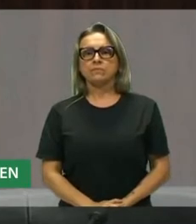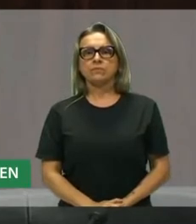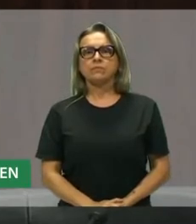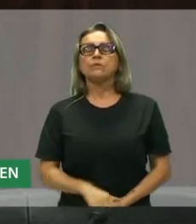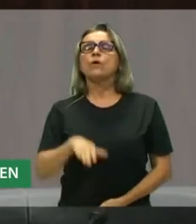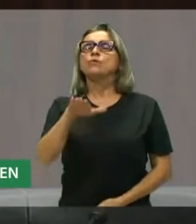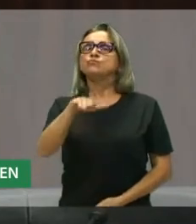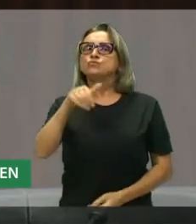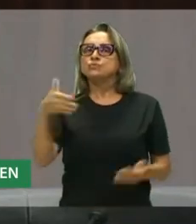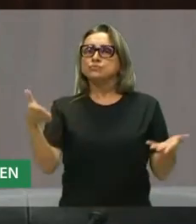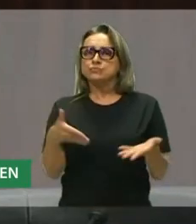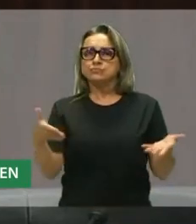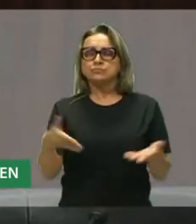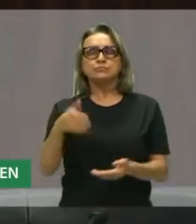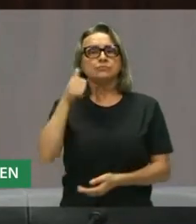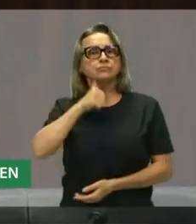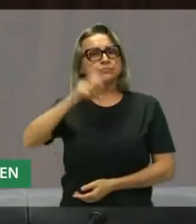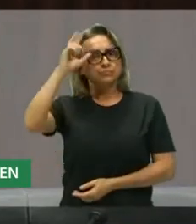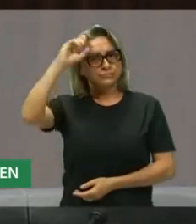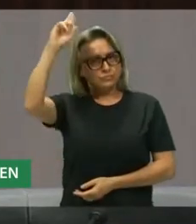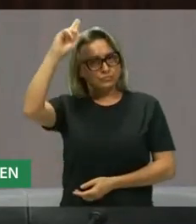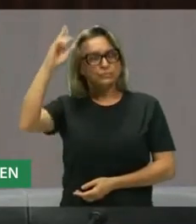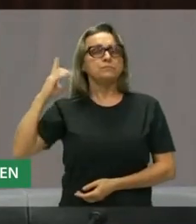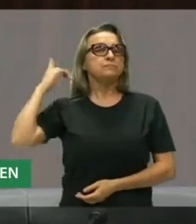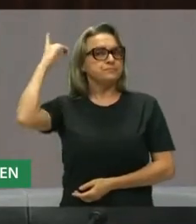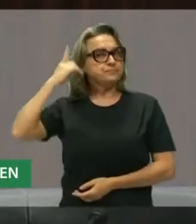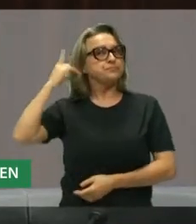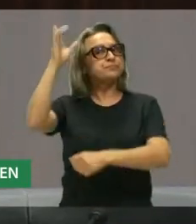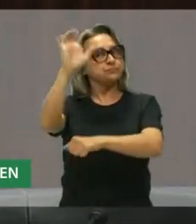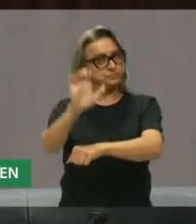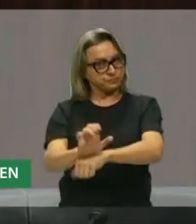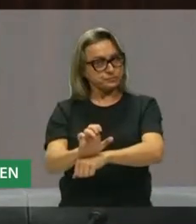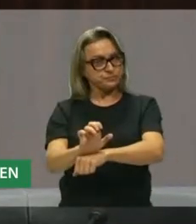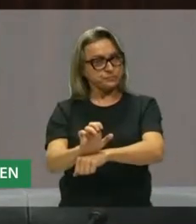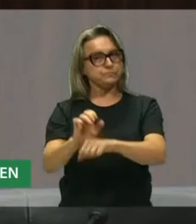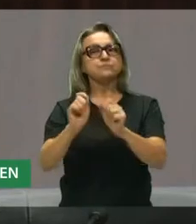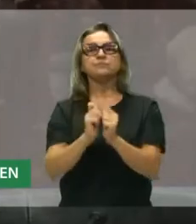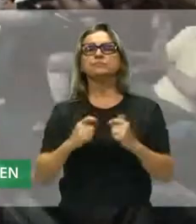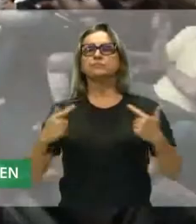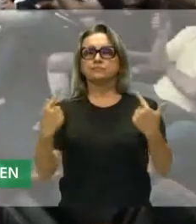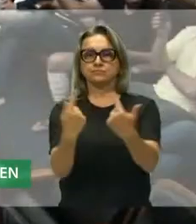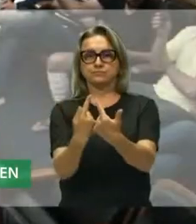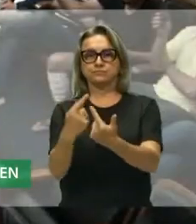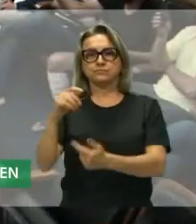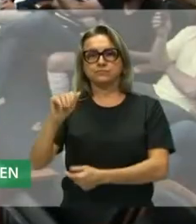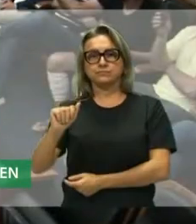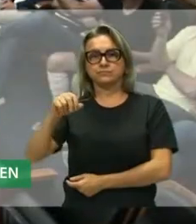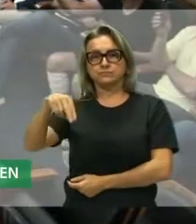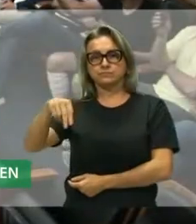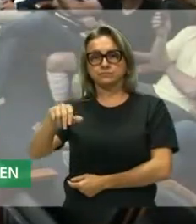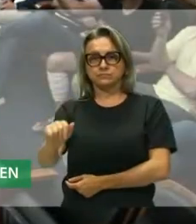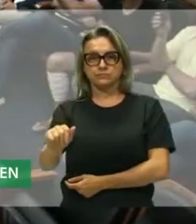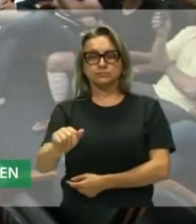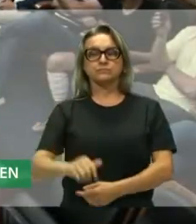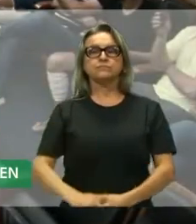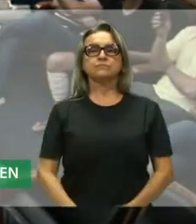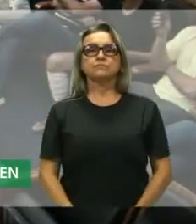Excelentíssima senhora deputada estadual da Assembleia Legislativa do Estado de Santa Catarina, Ana Campagnolo.